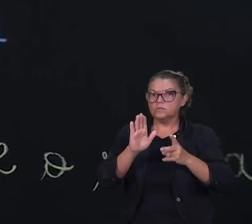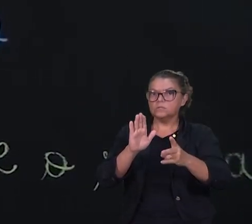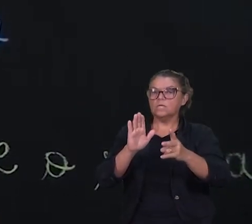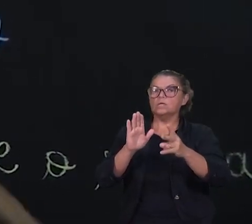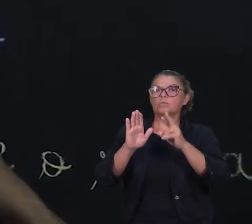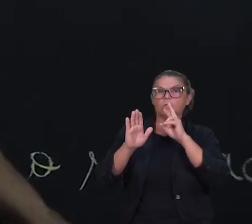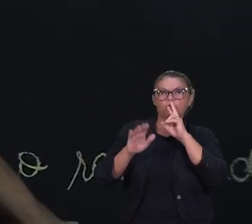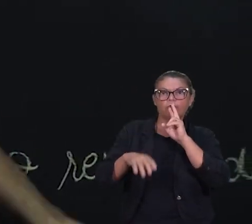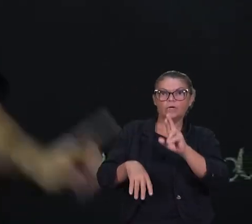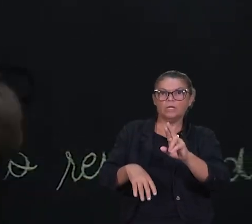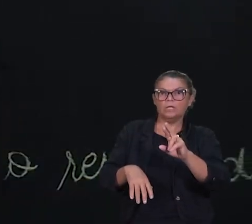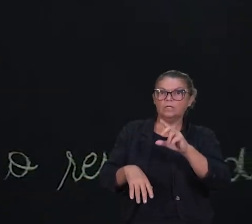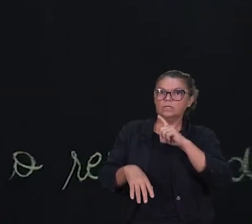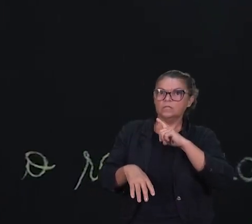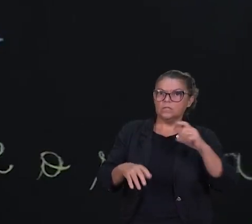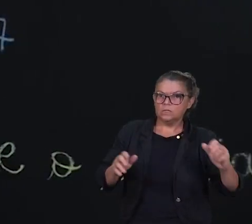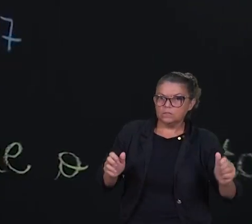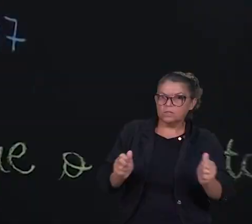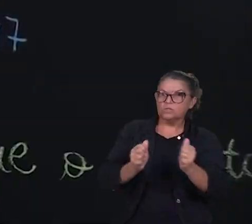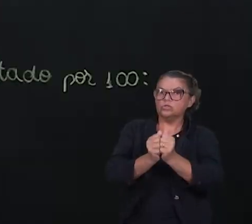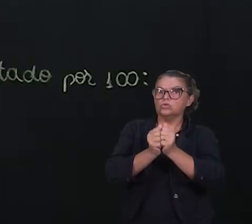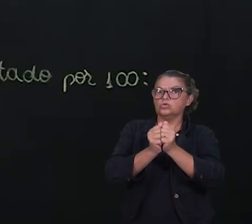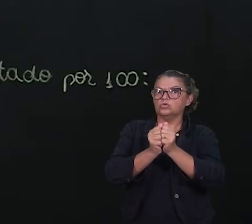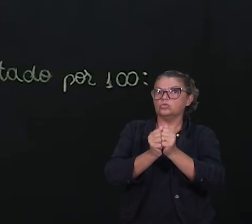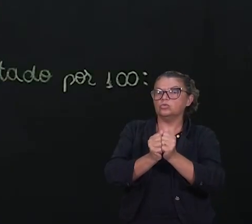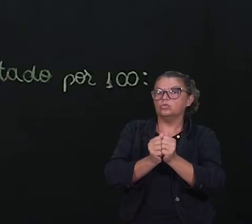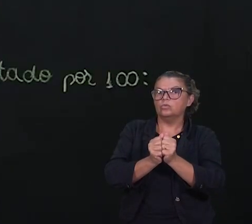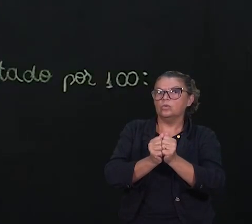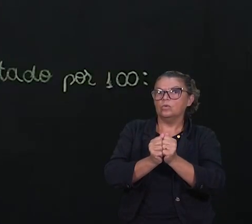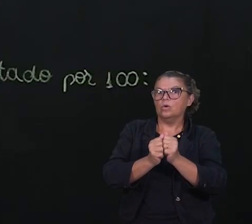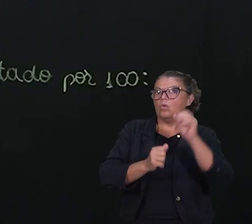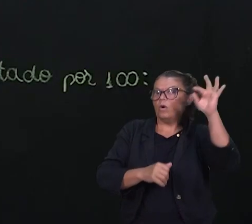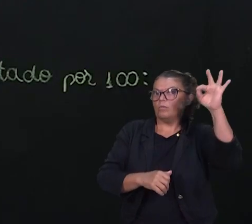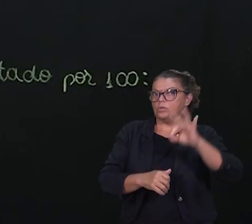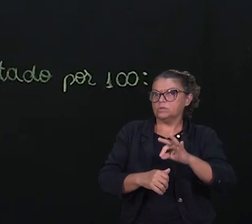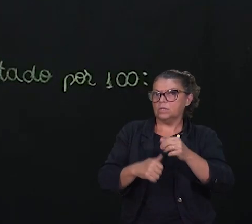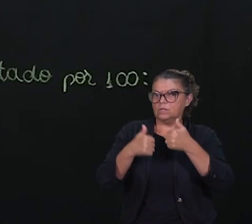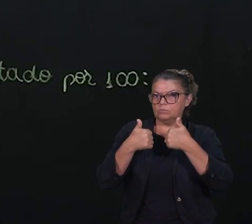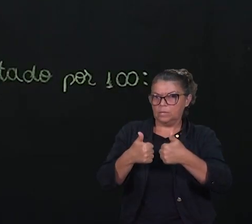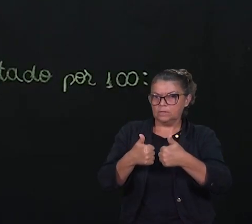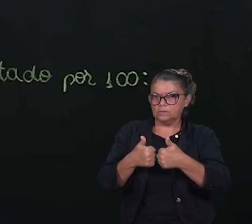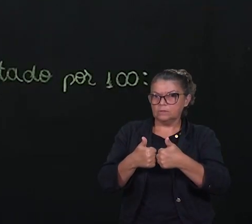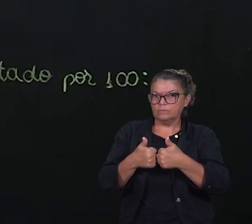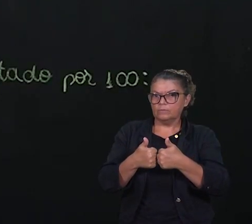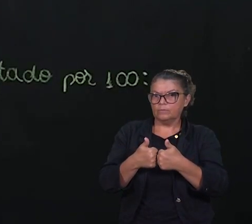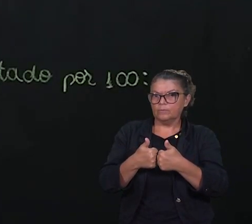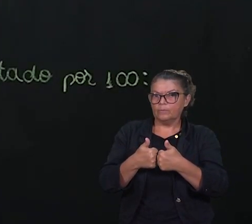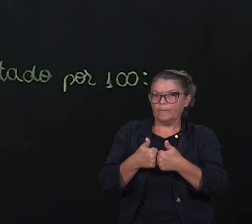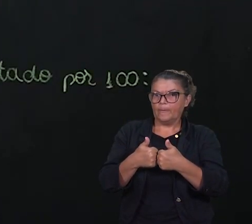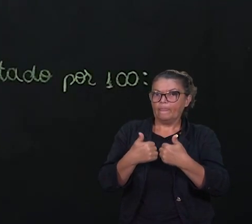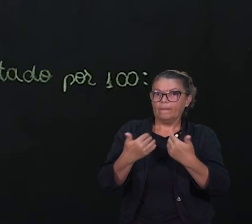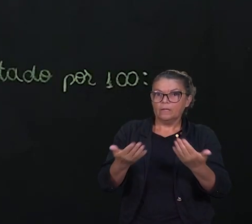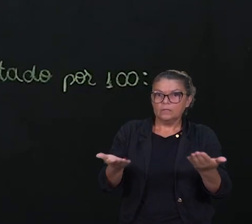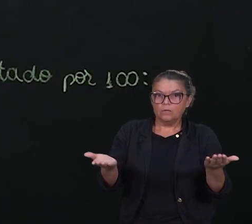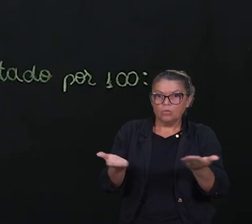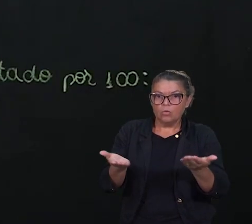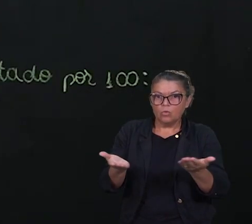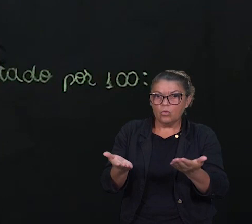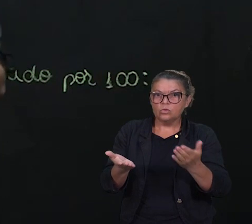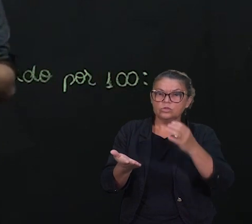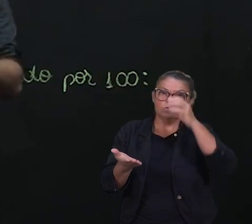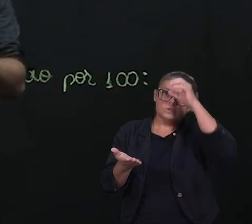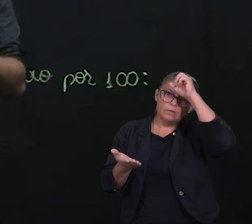esse valor deverá vir acompanhado do símbolo de porcentagem. Beleza, pessoal? Então, nessa aula nós